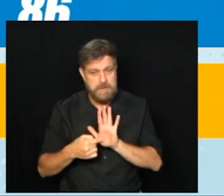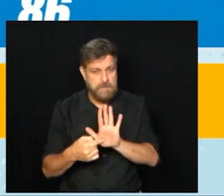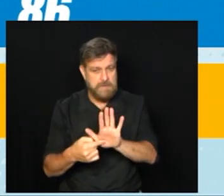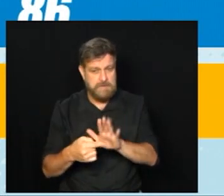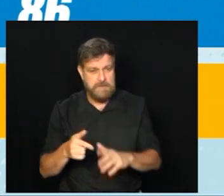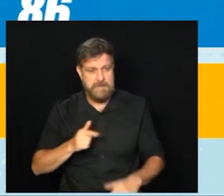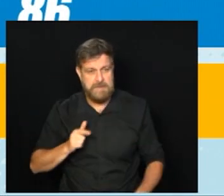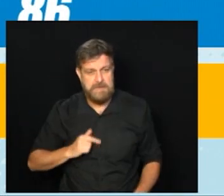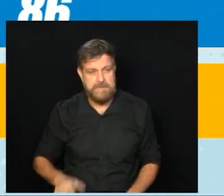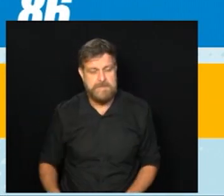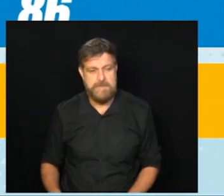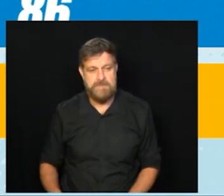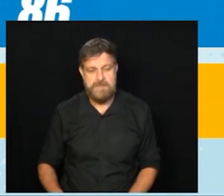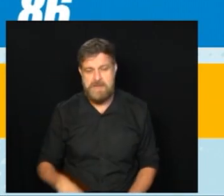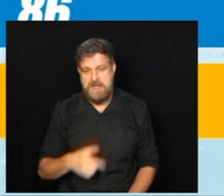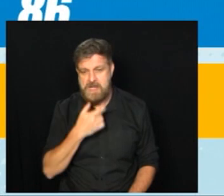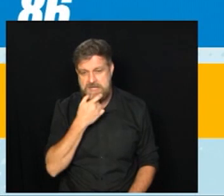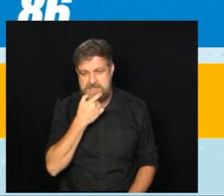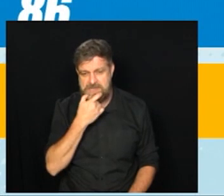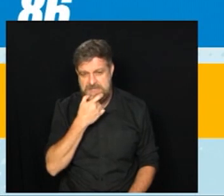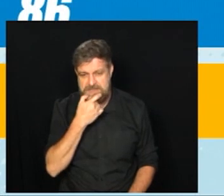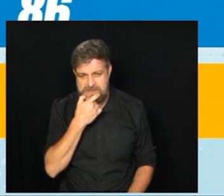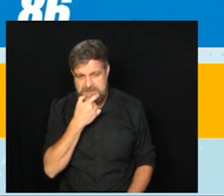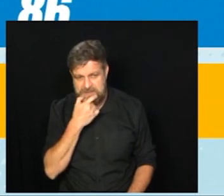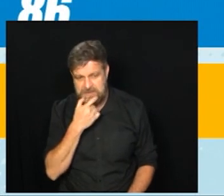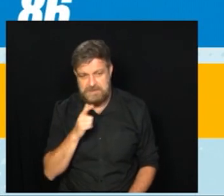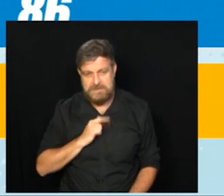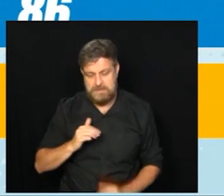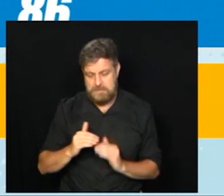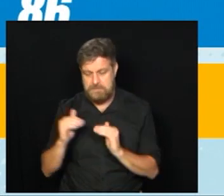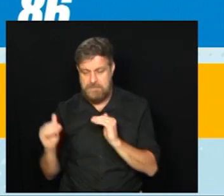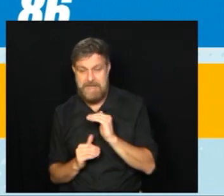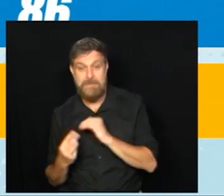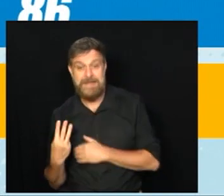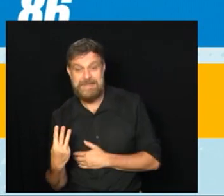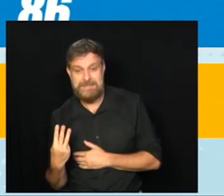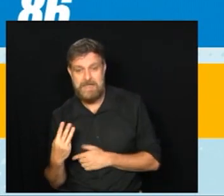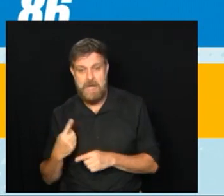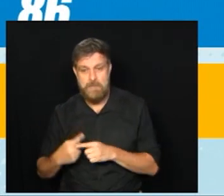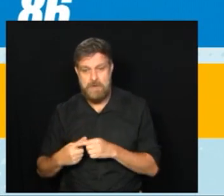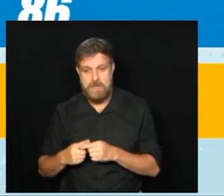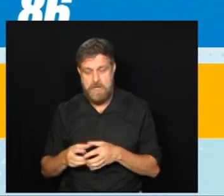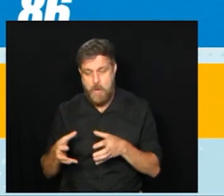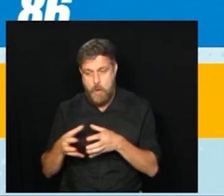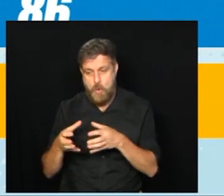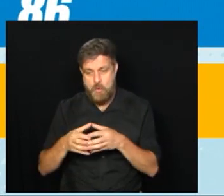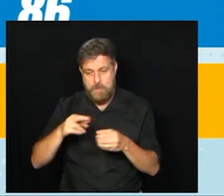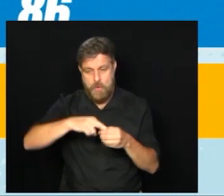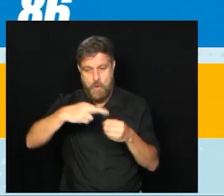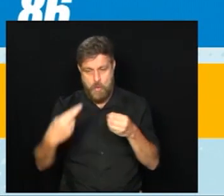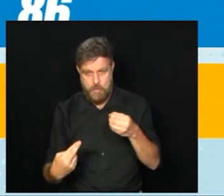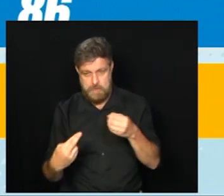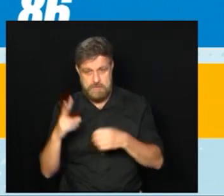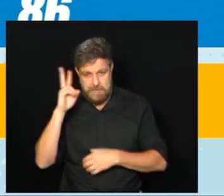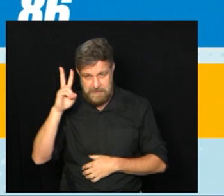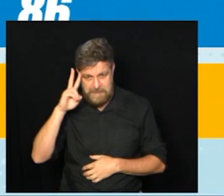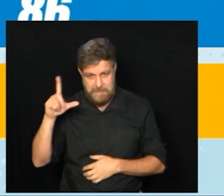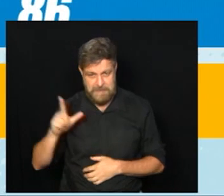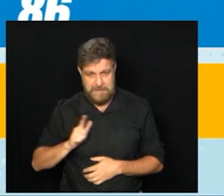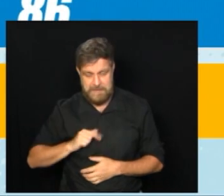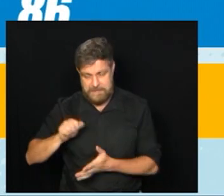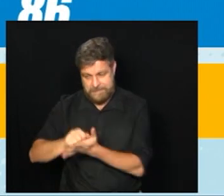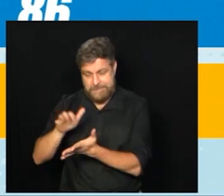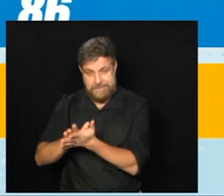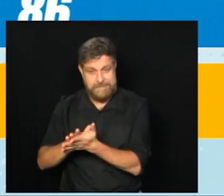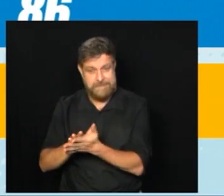a Grã-Bretanha na 2ª colocação, caiu para a 3ª porque o Comitê Olímpico Russo, a gente lembra que da punição,